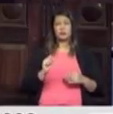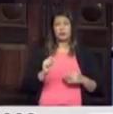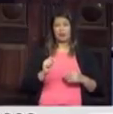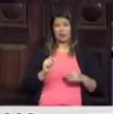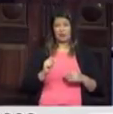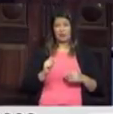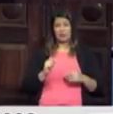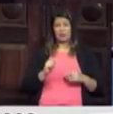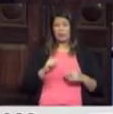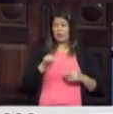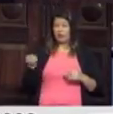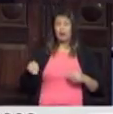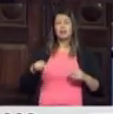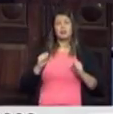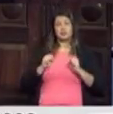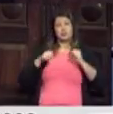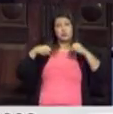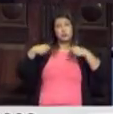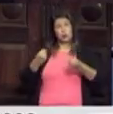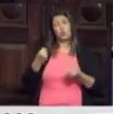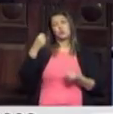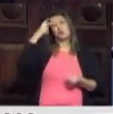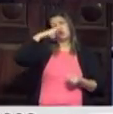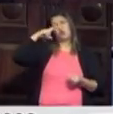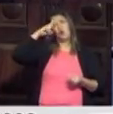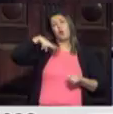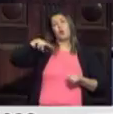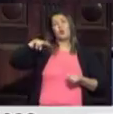todo um esforço histórico,